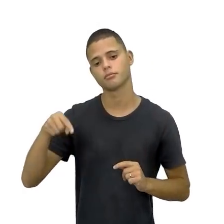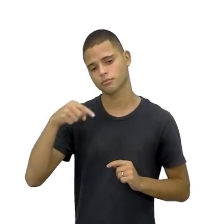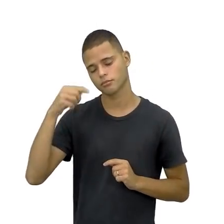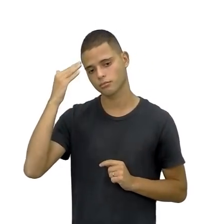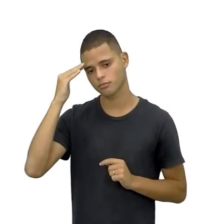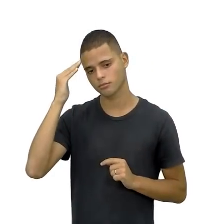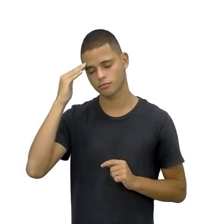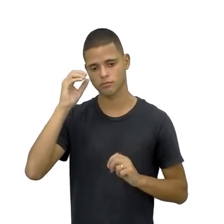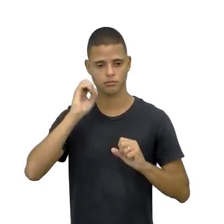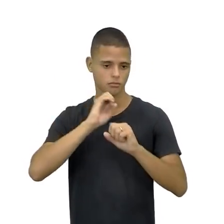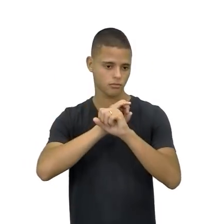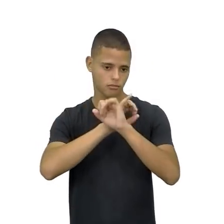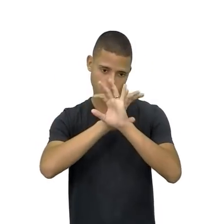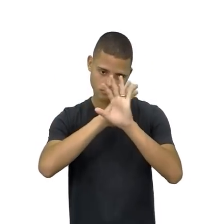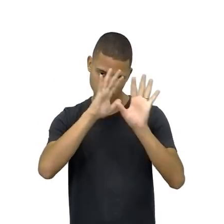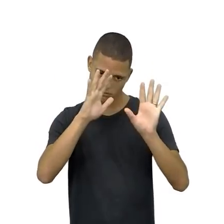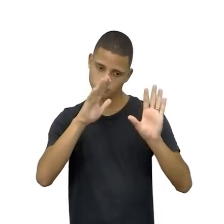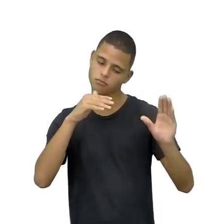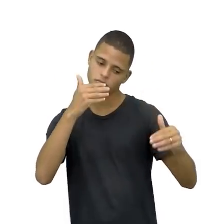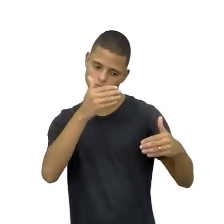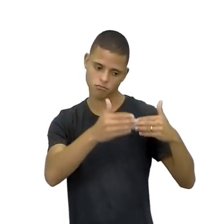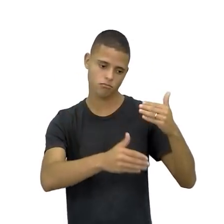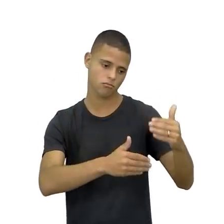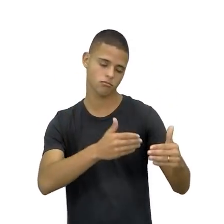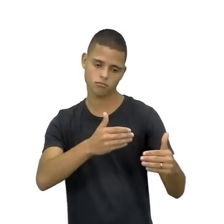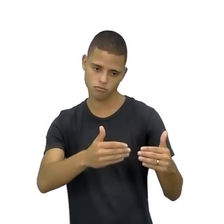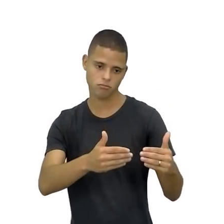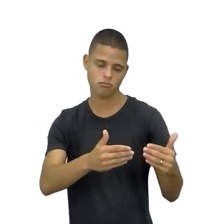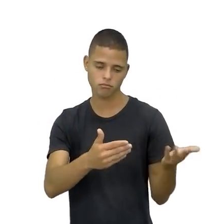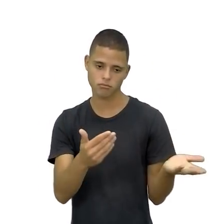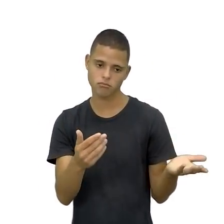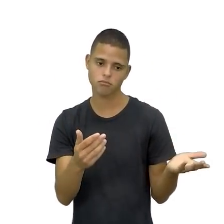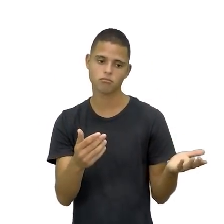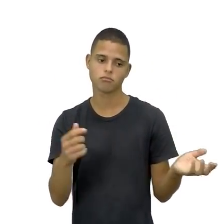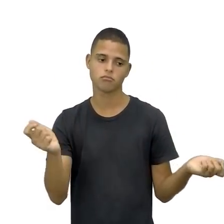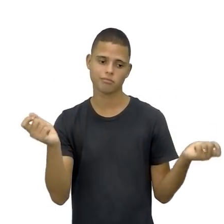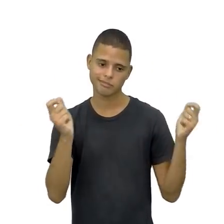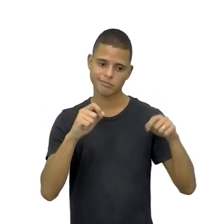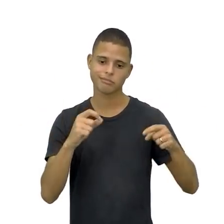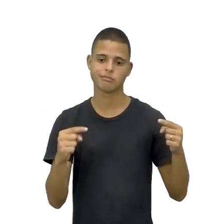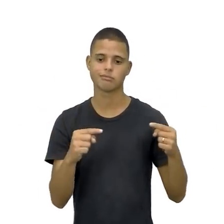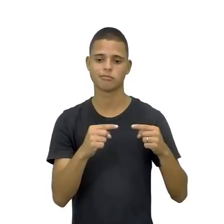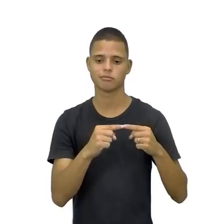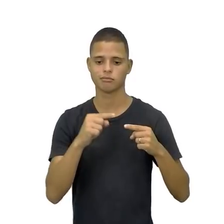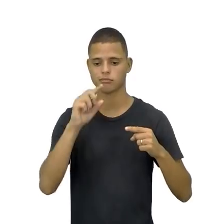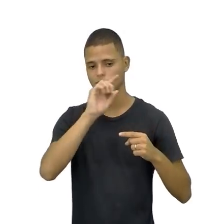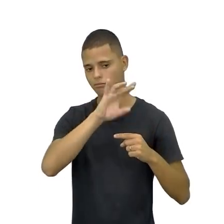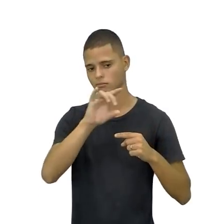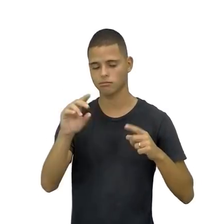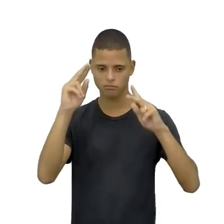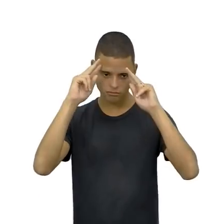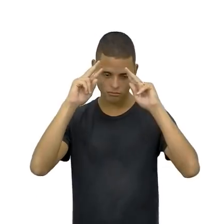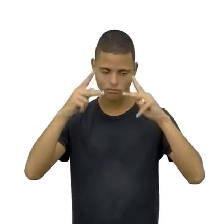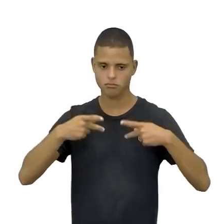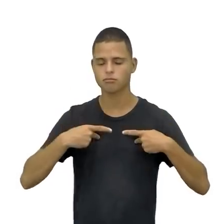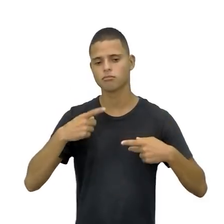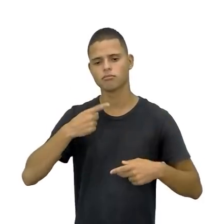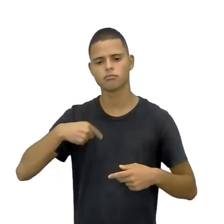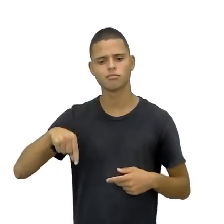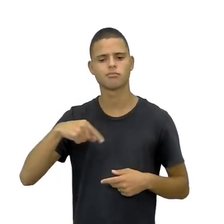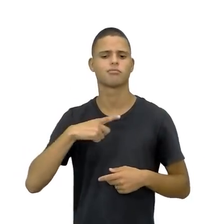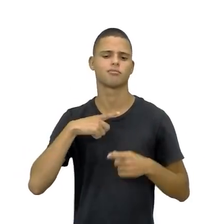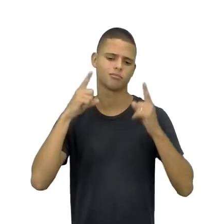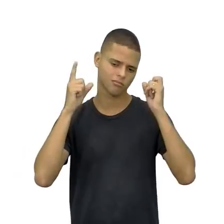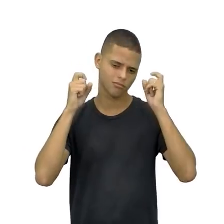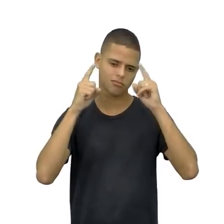faz parte de todo ser humano, né? Como nós também temos as nossas dificuldades, com certeza, nós dominamos até um